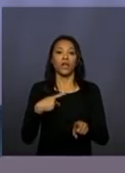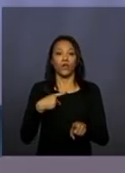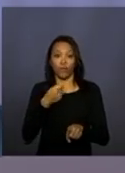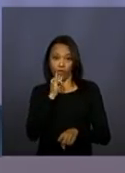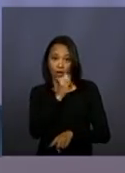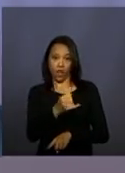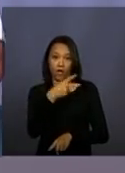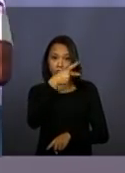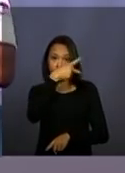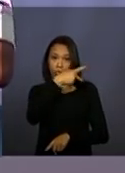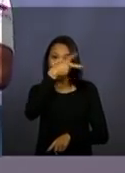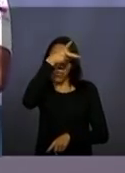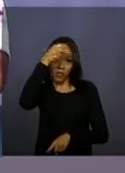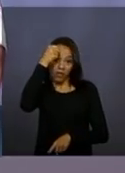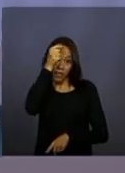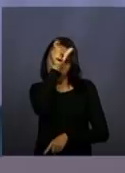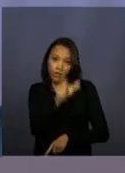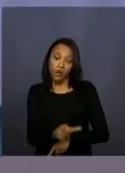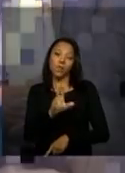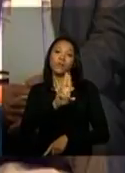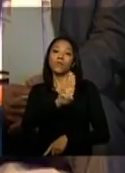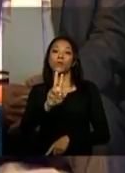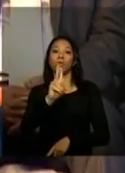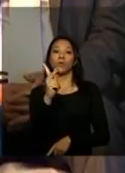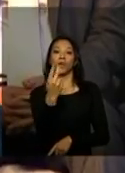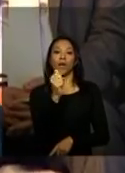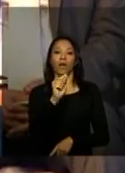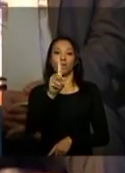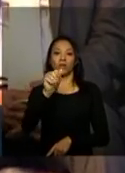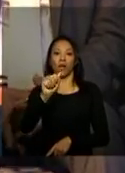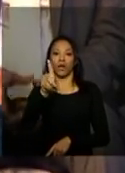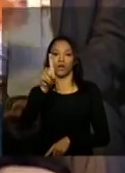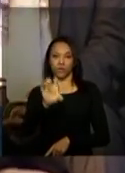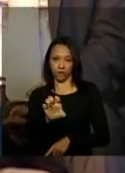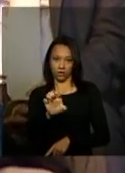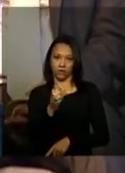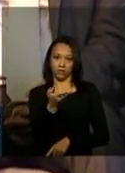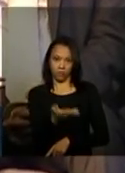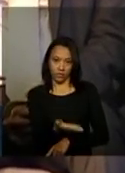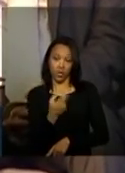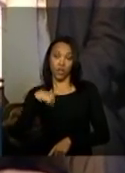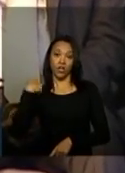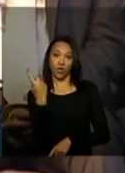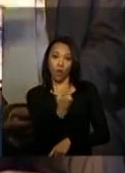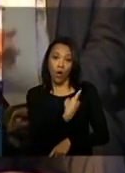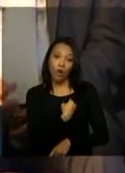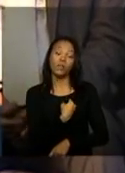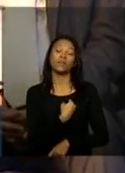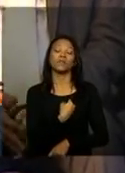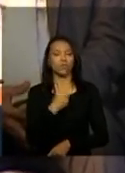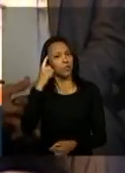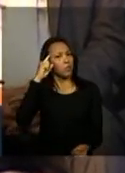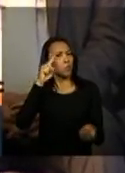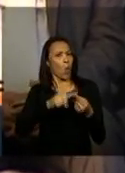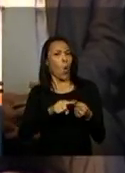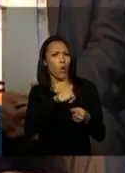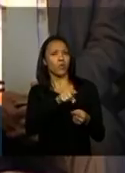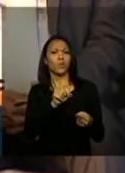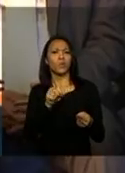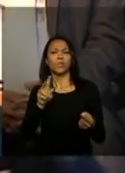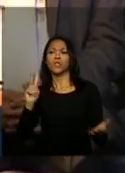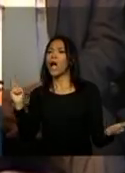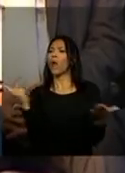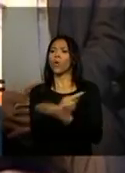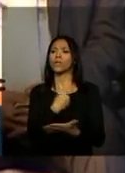Haddad, de falar para o senhor que nós estamos totalmente de acordo, é lógico, com tudo o que está